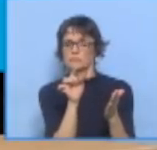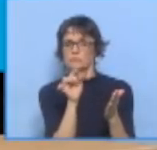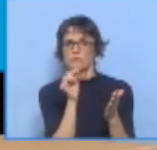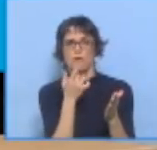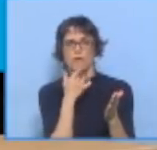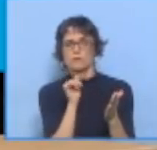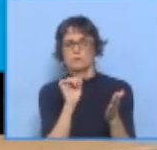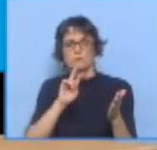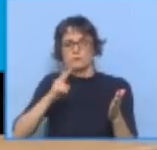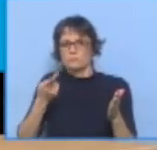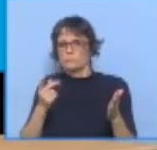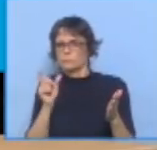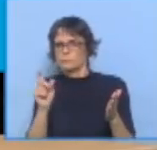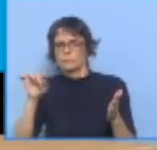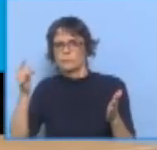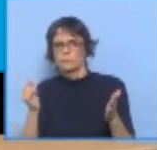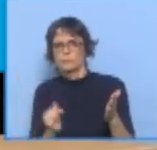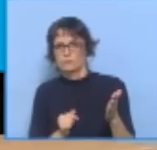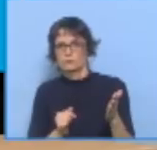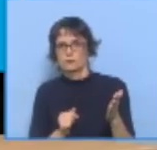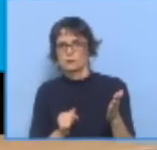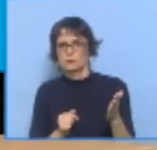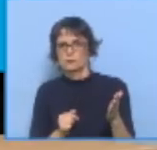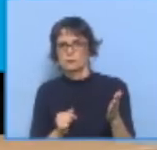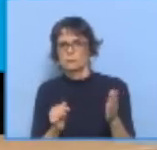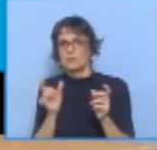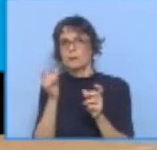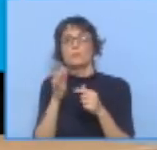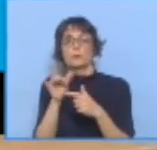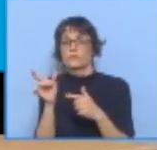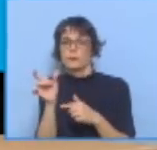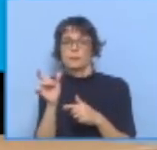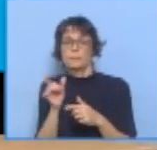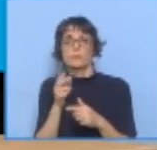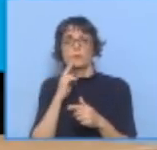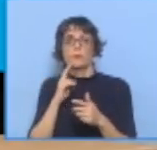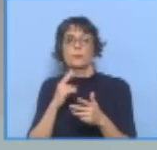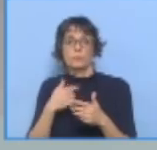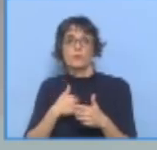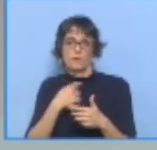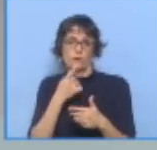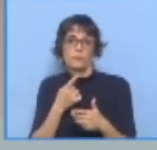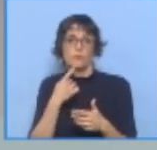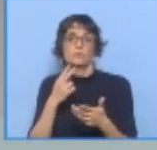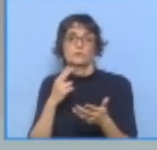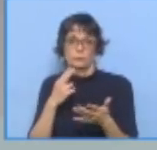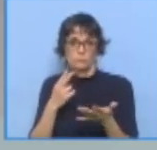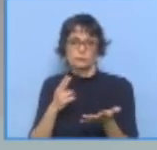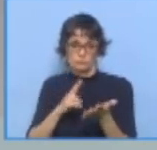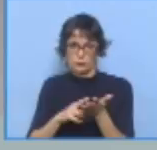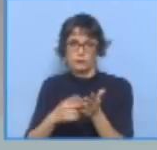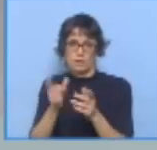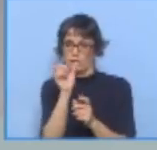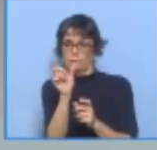maneira nenhuma apenas pela expressão mais habitual em verdade vos digo. Pedir ainda uma última referência a um texto no diálogo com a mulher